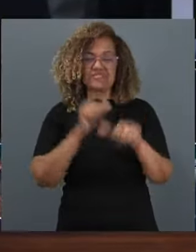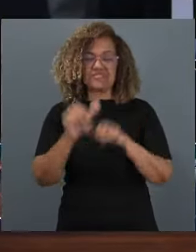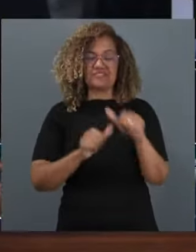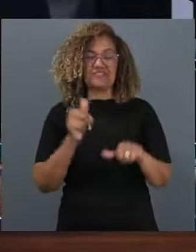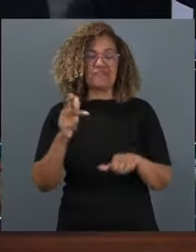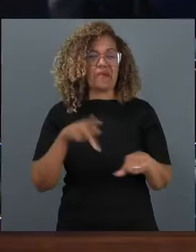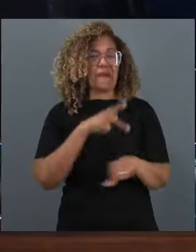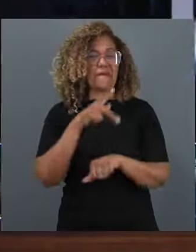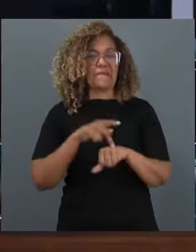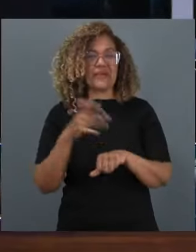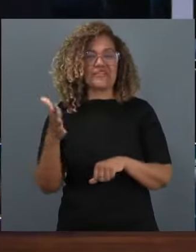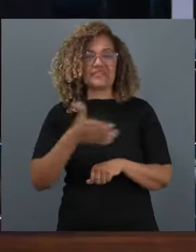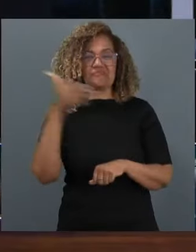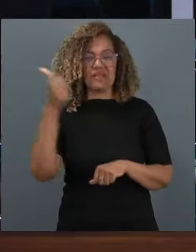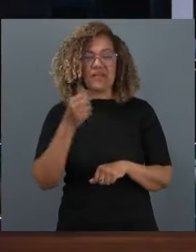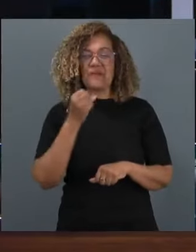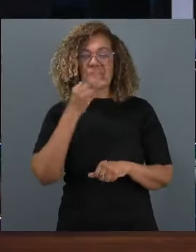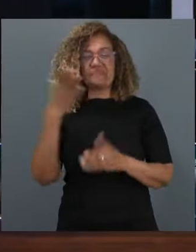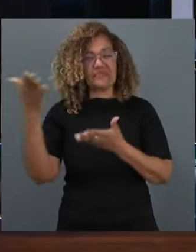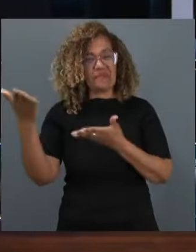bem-vindos.